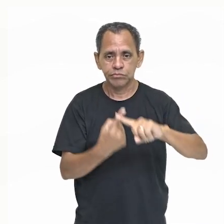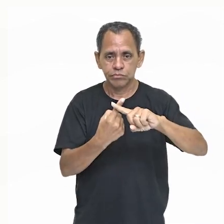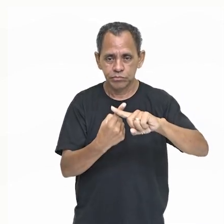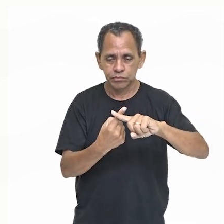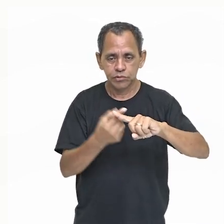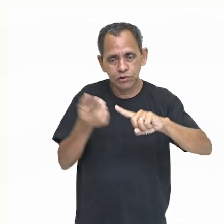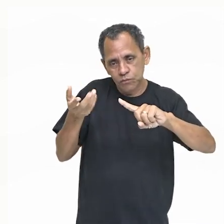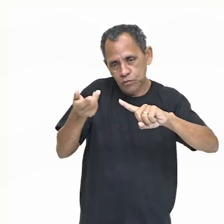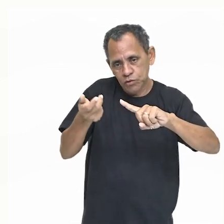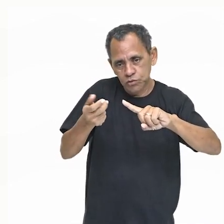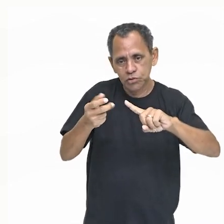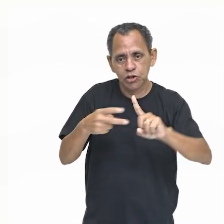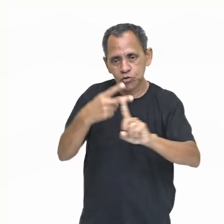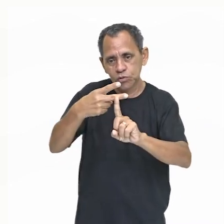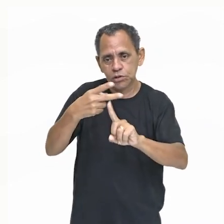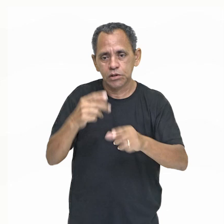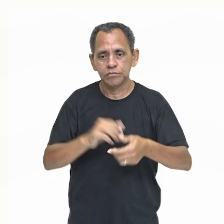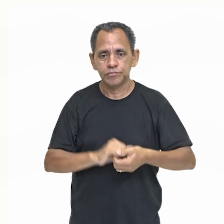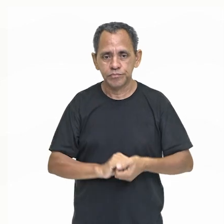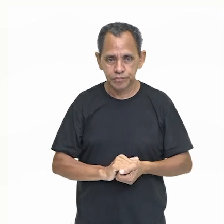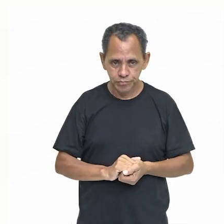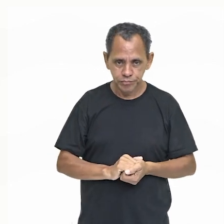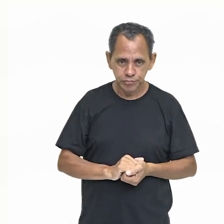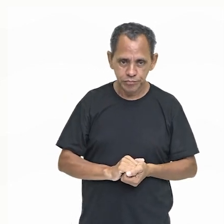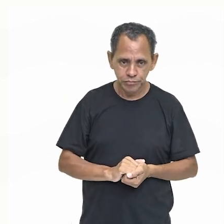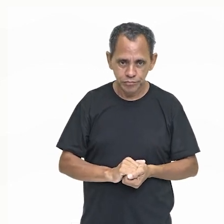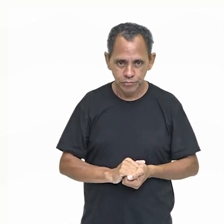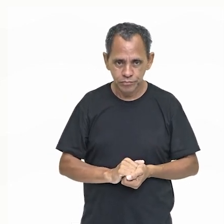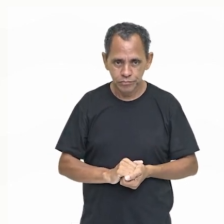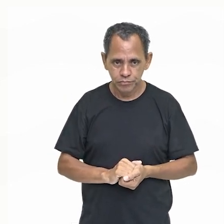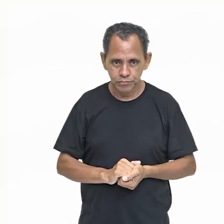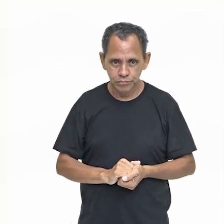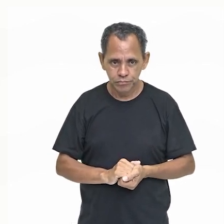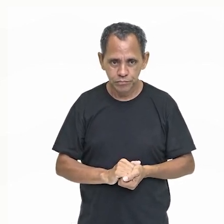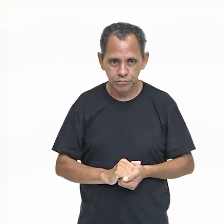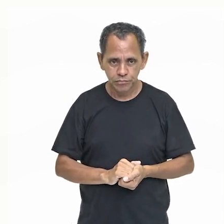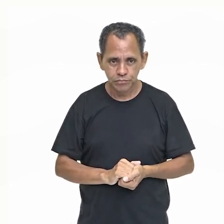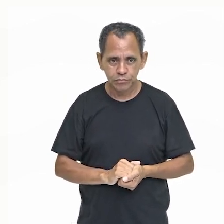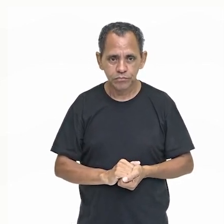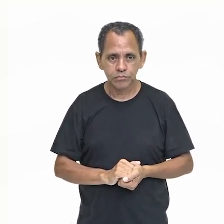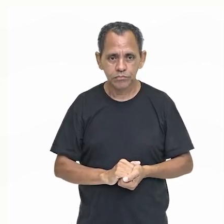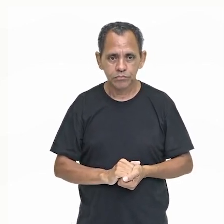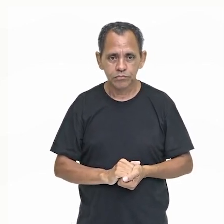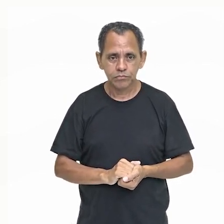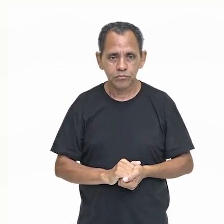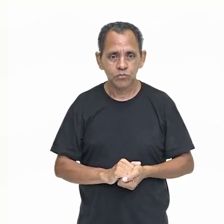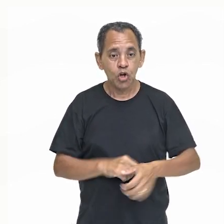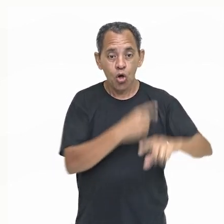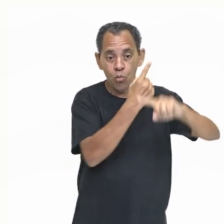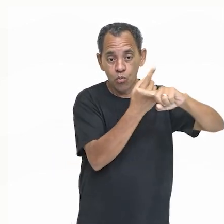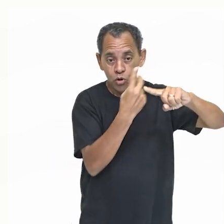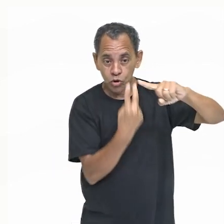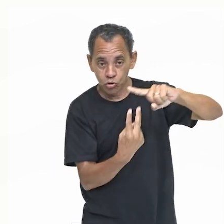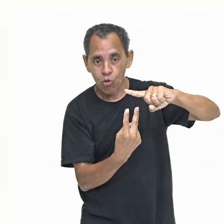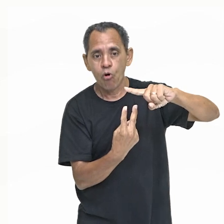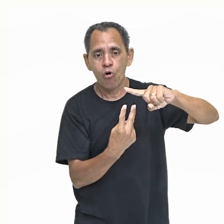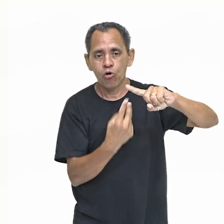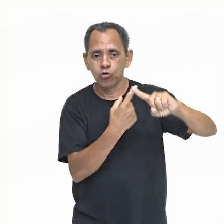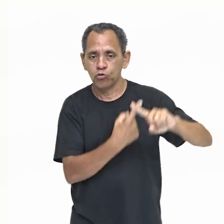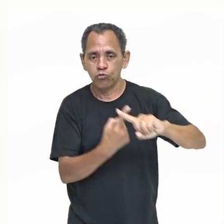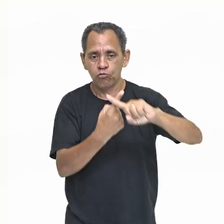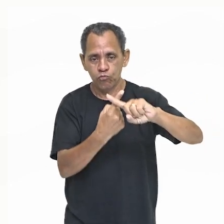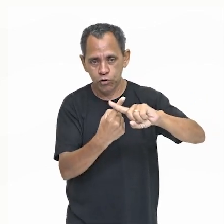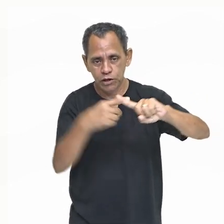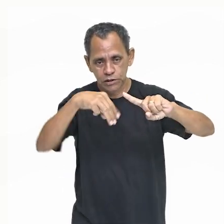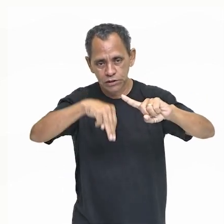ou MV qu so 2 é a mesma coisa tá pessoal Então veja que a massa vale 2